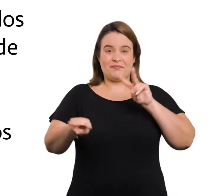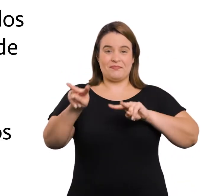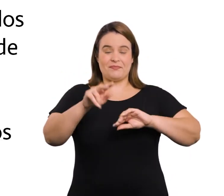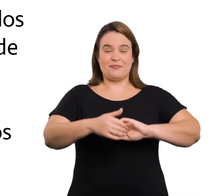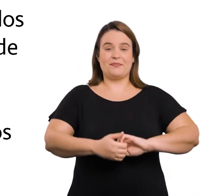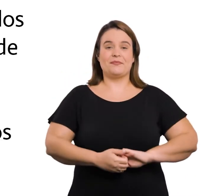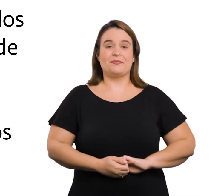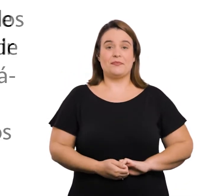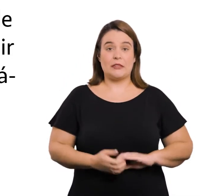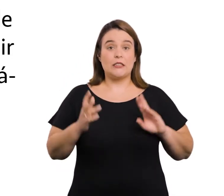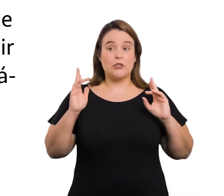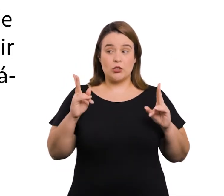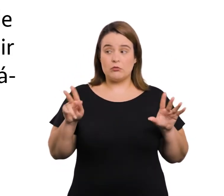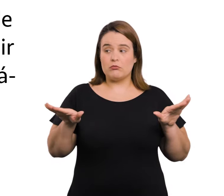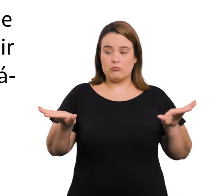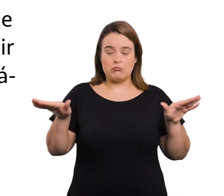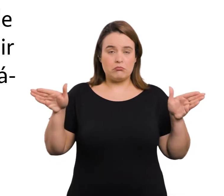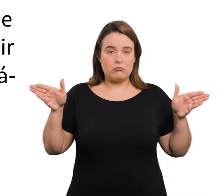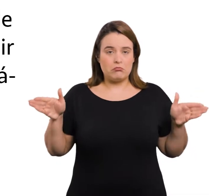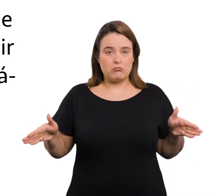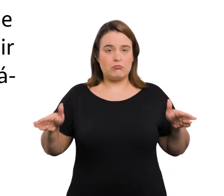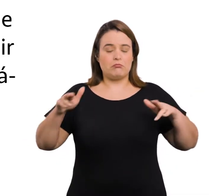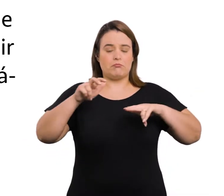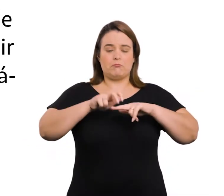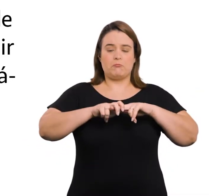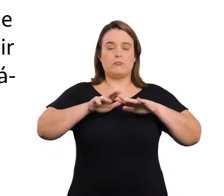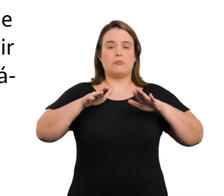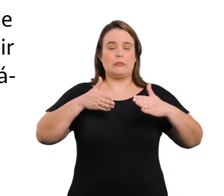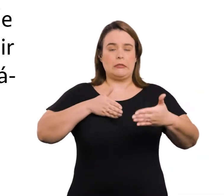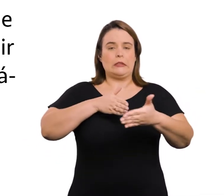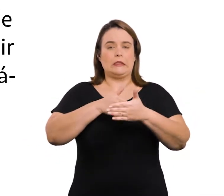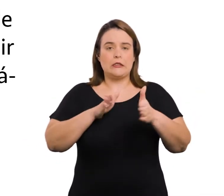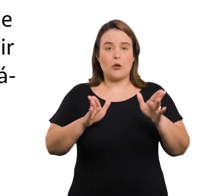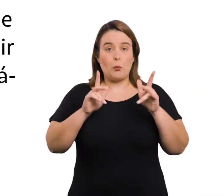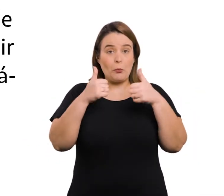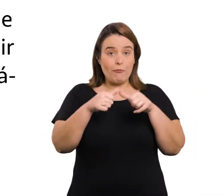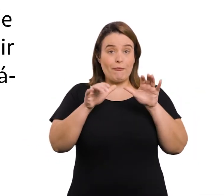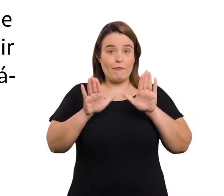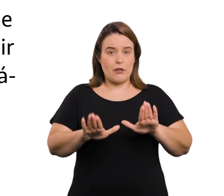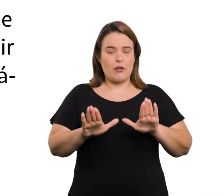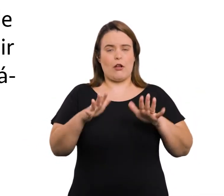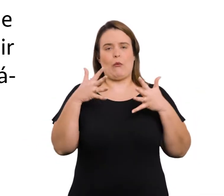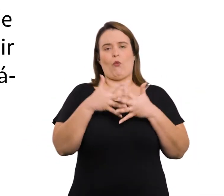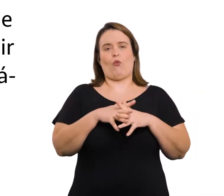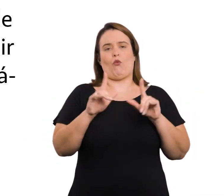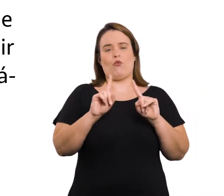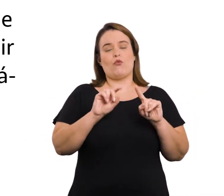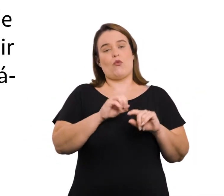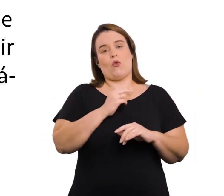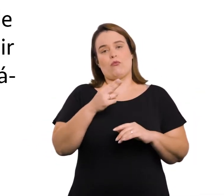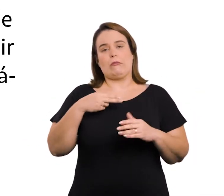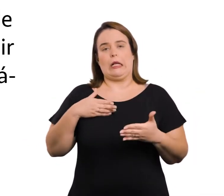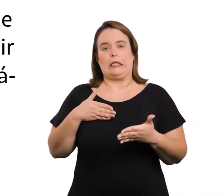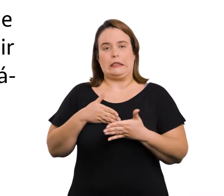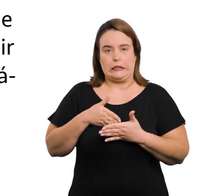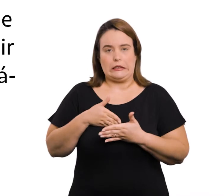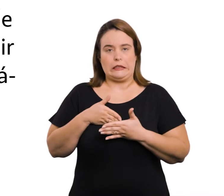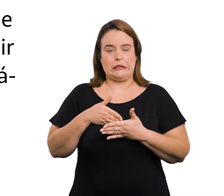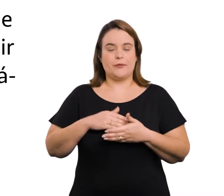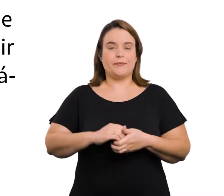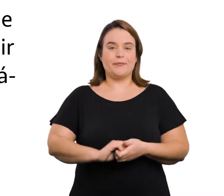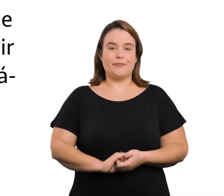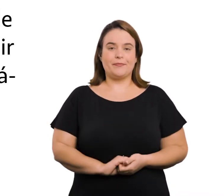conteúdos visuais. Manter o posicionamento de mobiliário, objetos e obstáculos de rotas acessíveis para